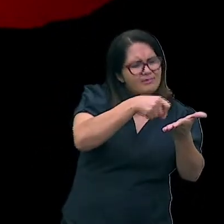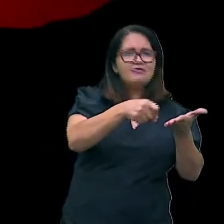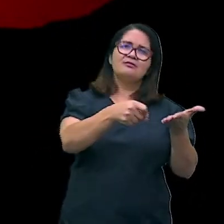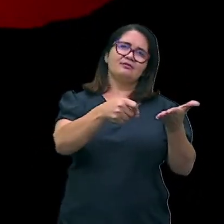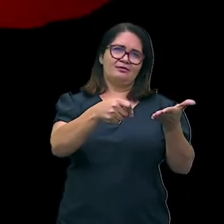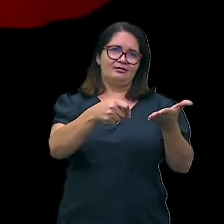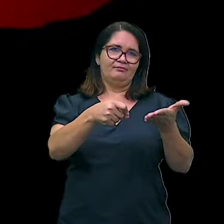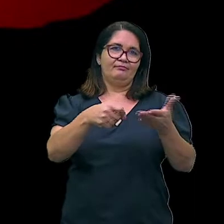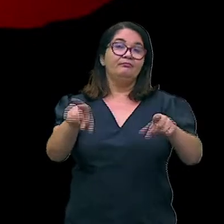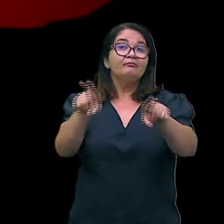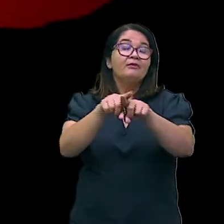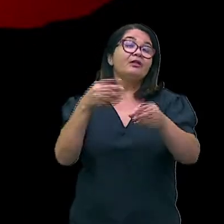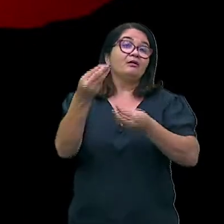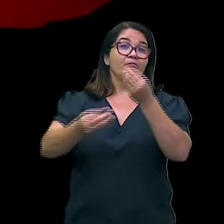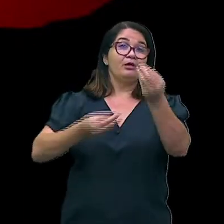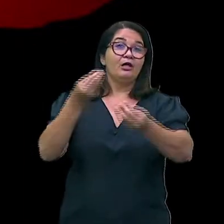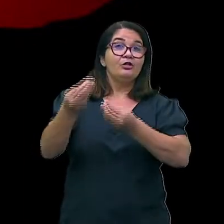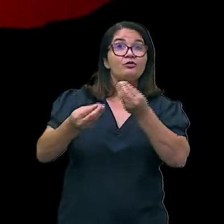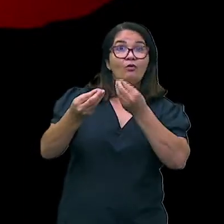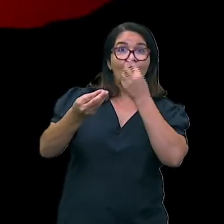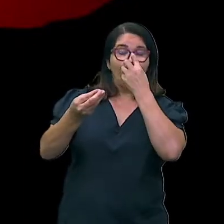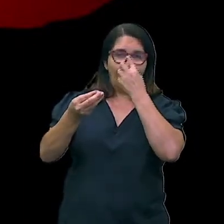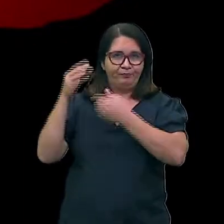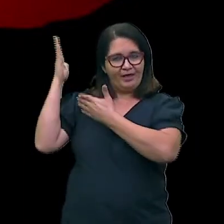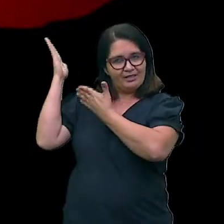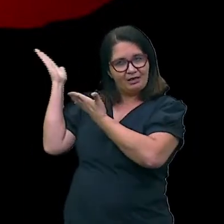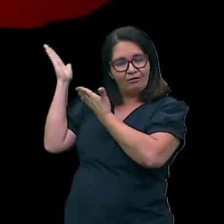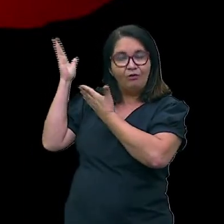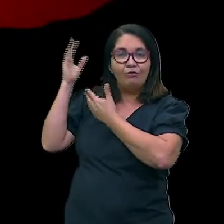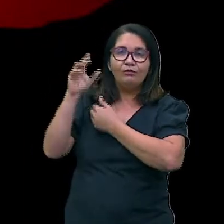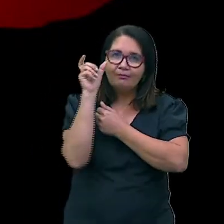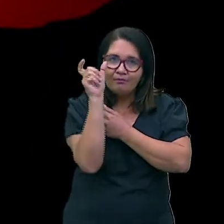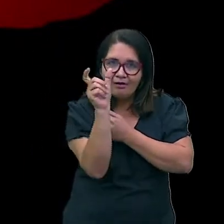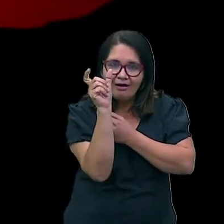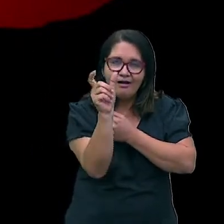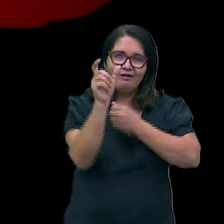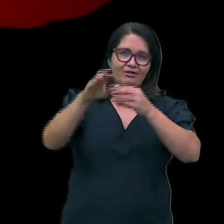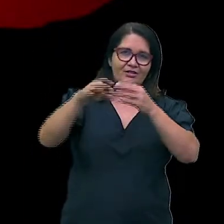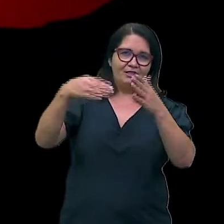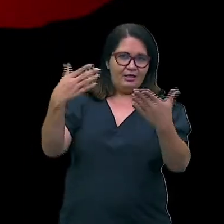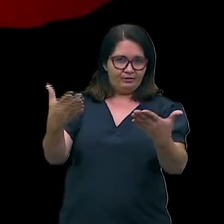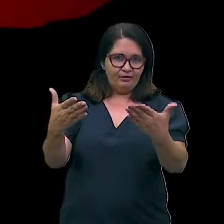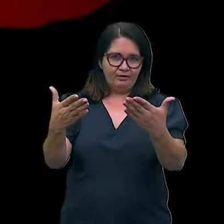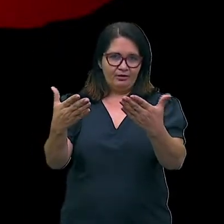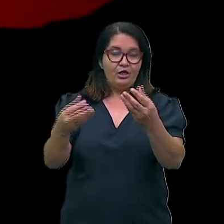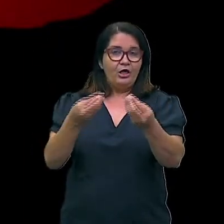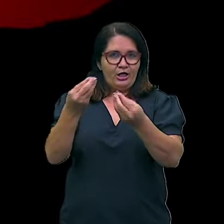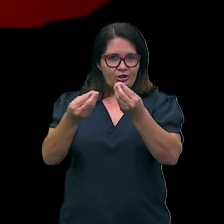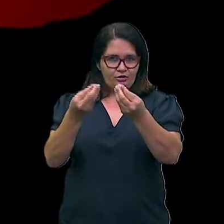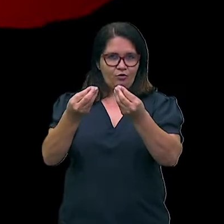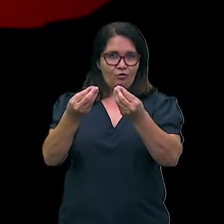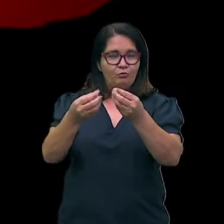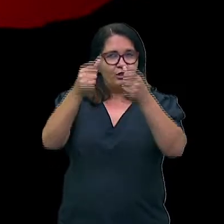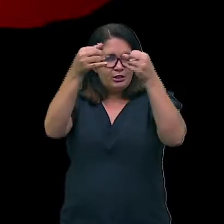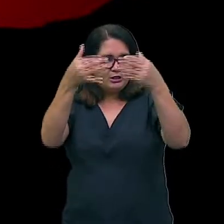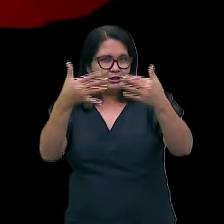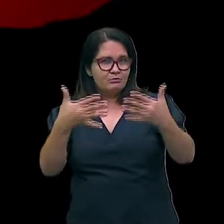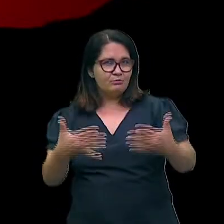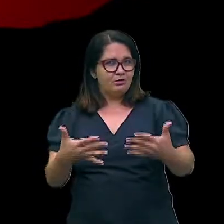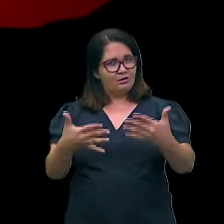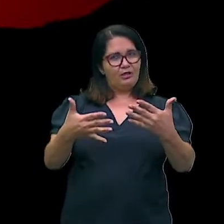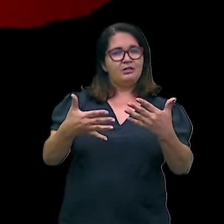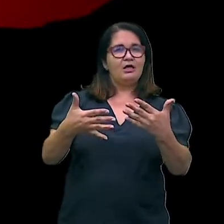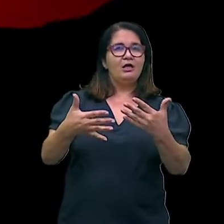na canção Certas Coisas, que é uma composição do Lulu Santos e do Nelson Mota, que diz assim: